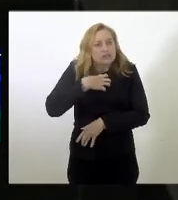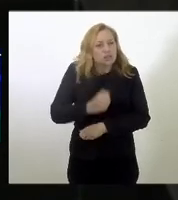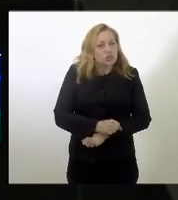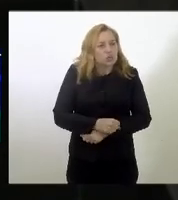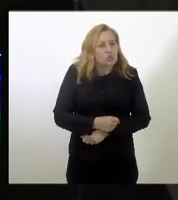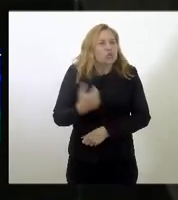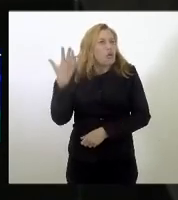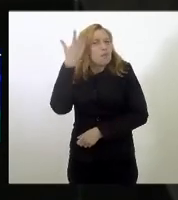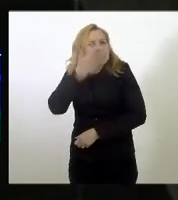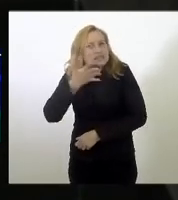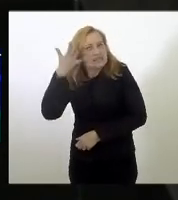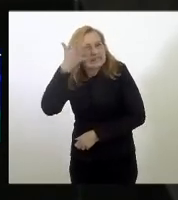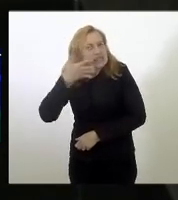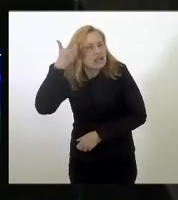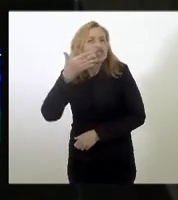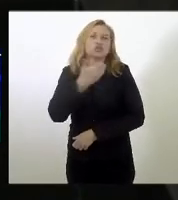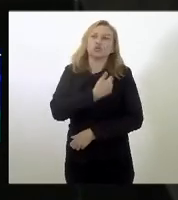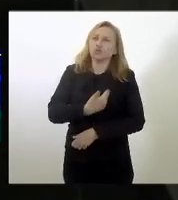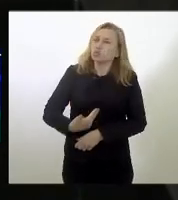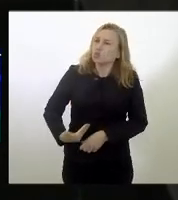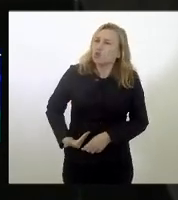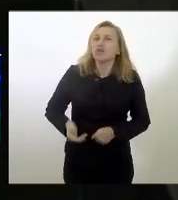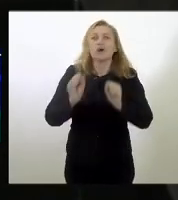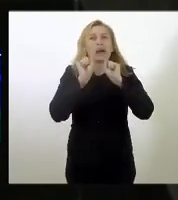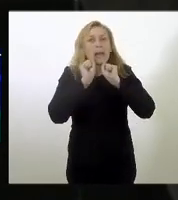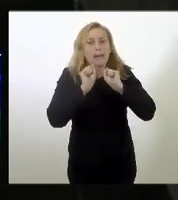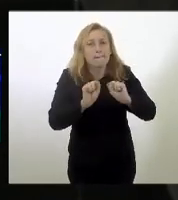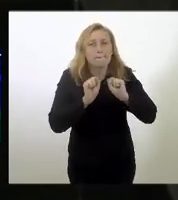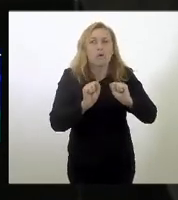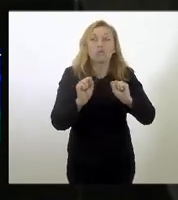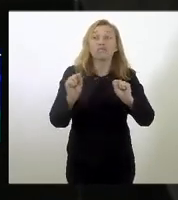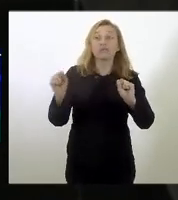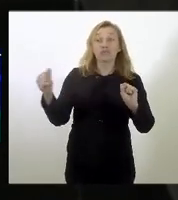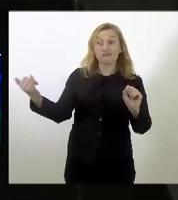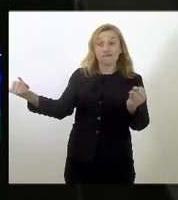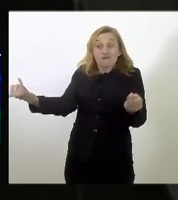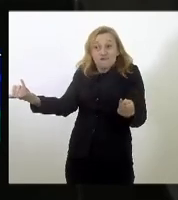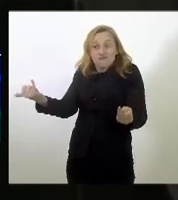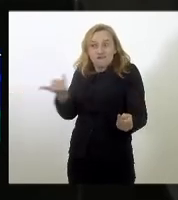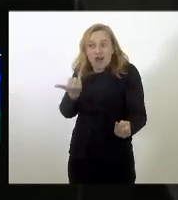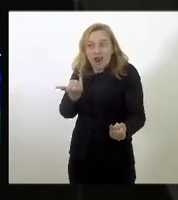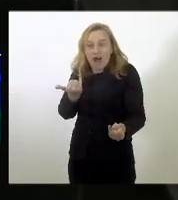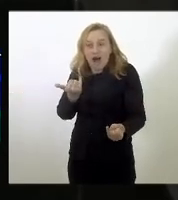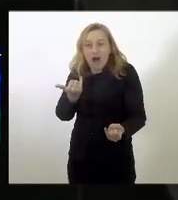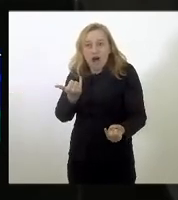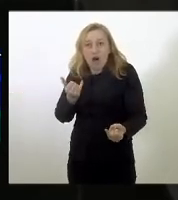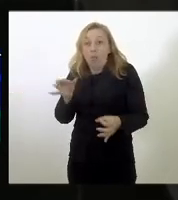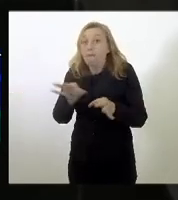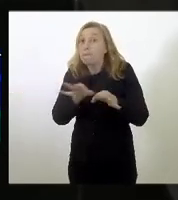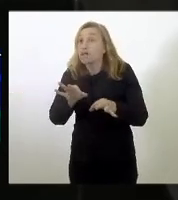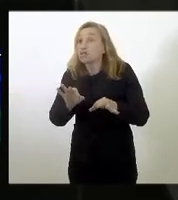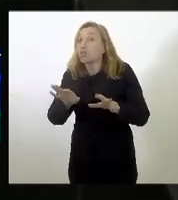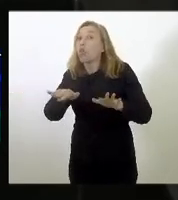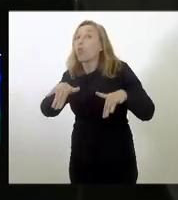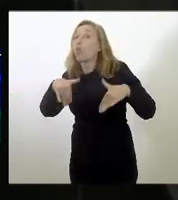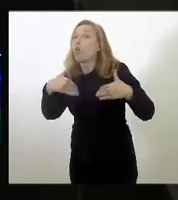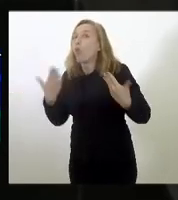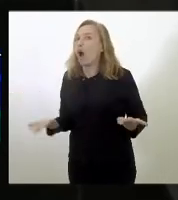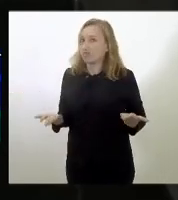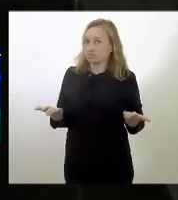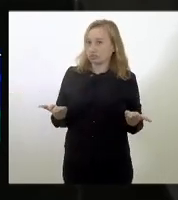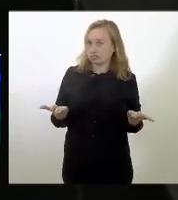uma mensagem do governo que possa nos dizer quais são os seus planos para